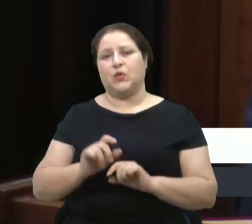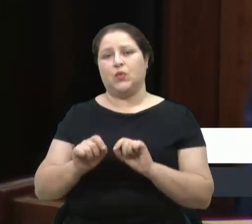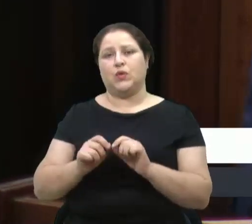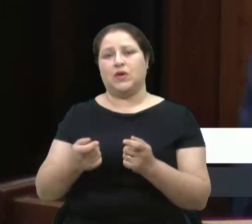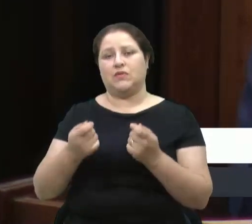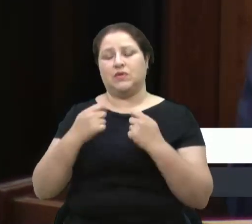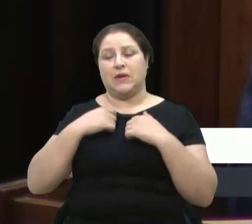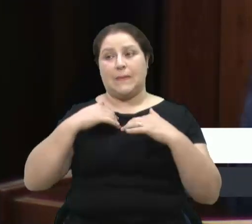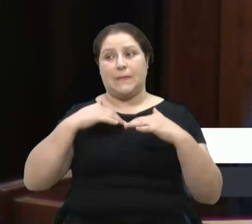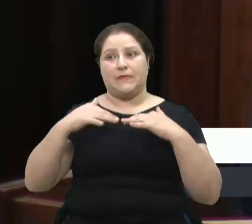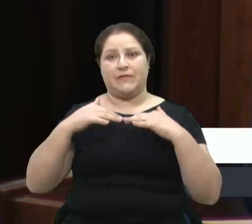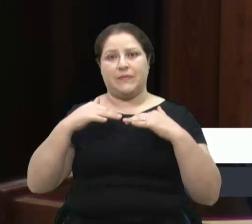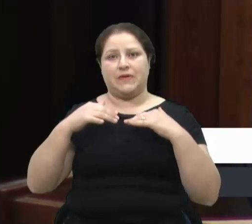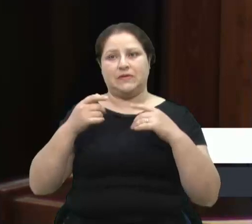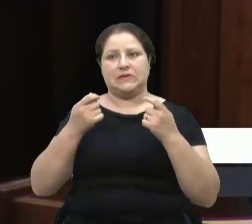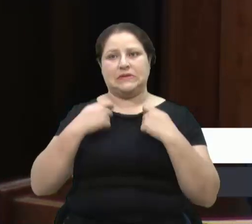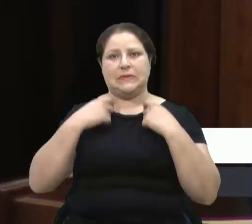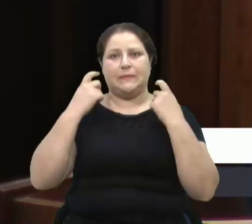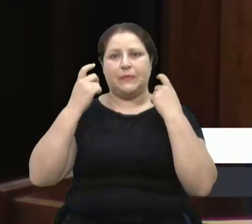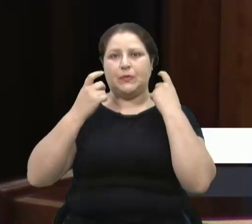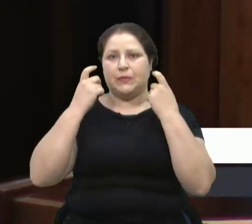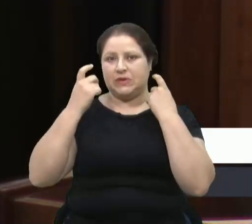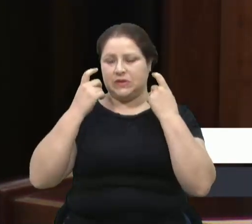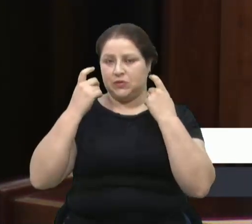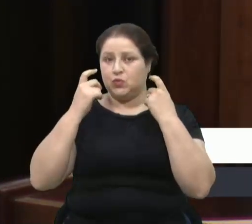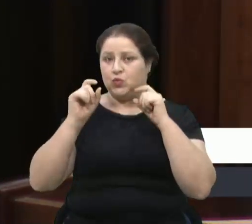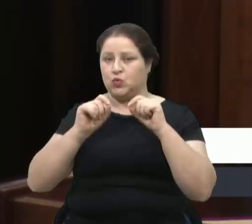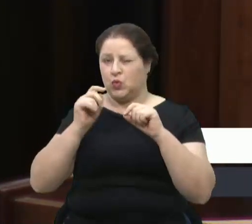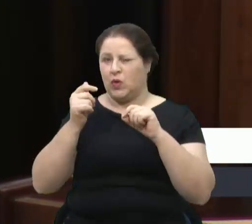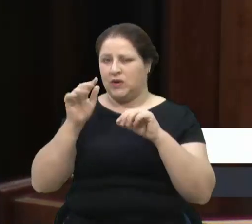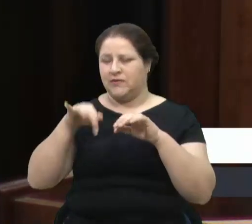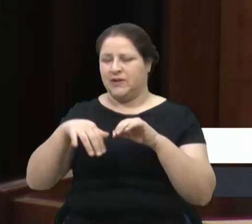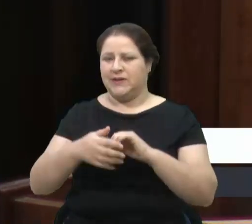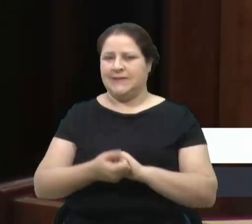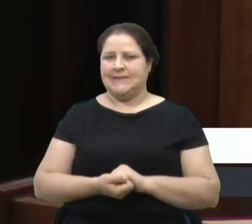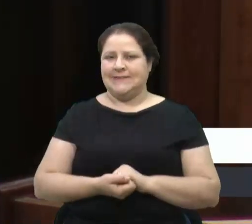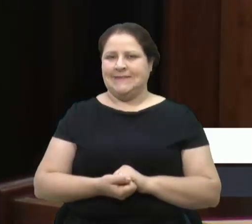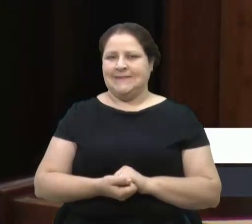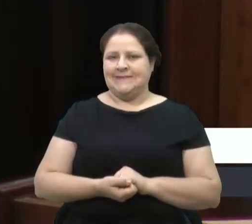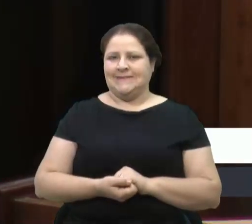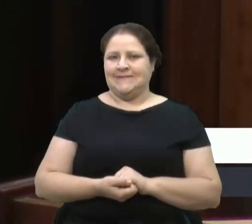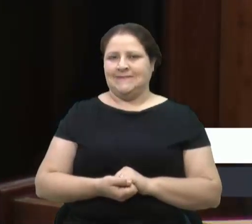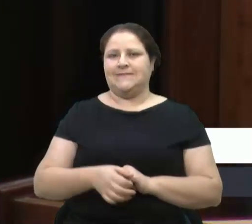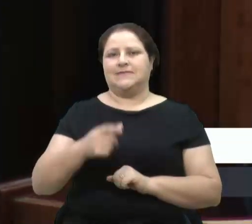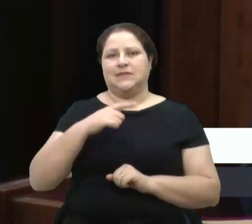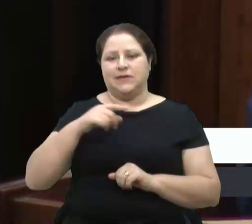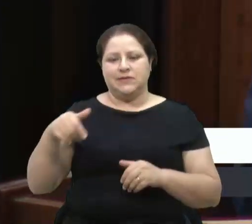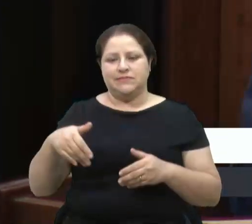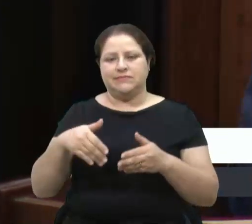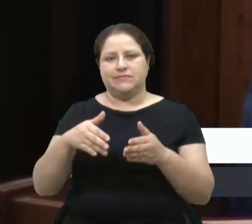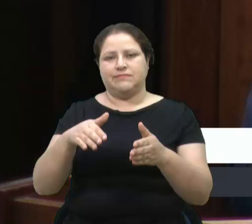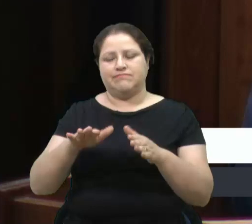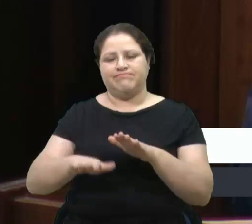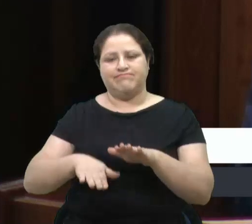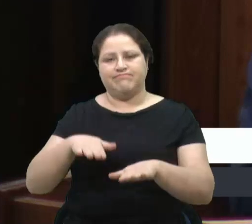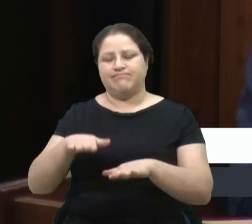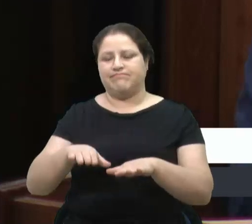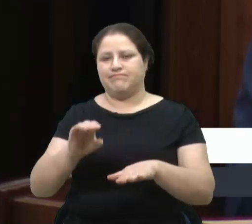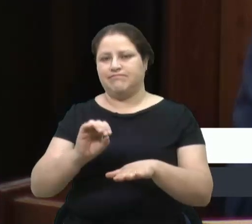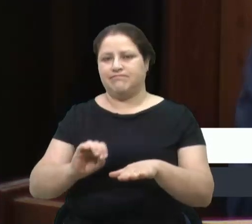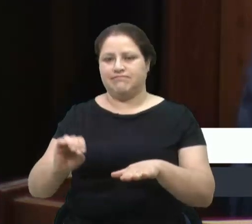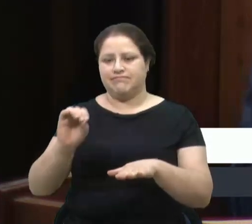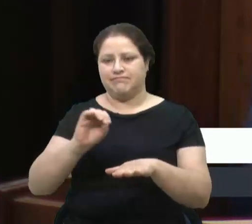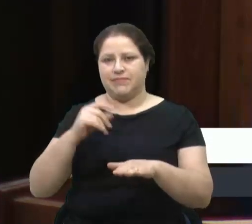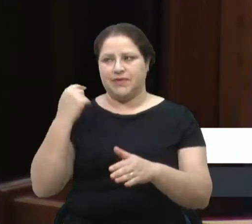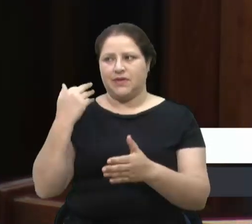nos preocupa Prefeito para finalizar nós temos uma caminhada fantástica que